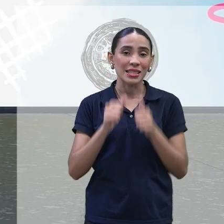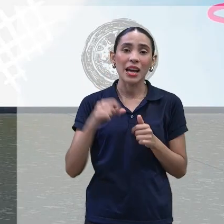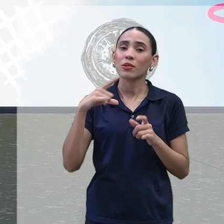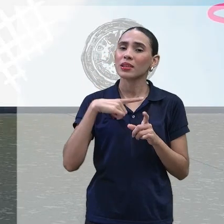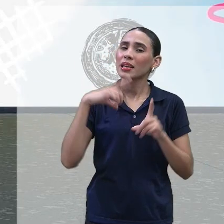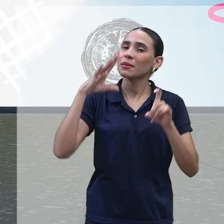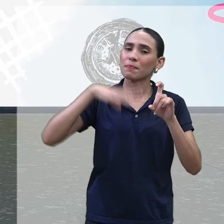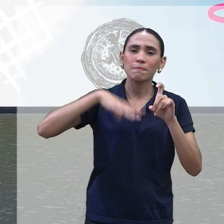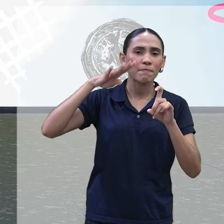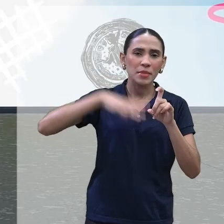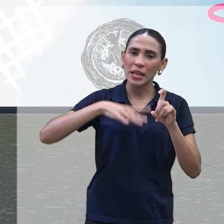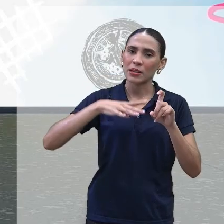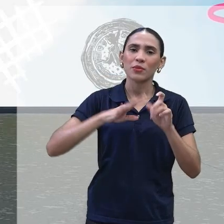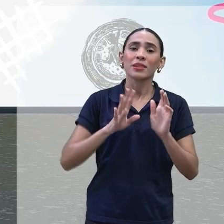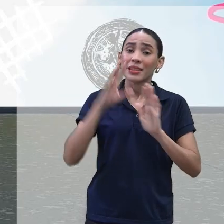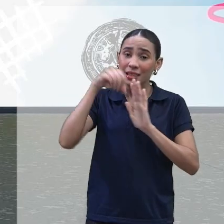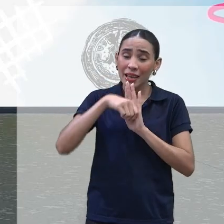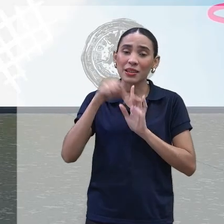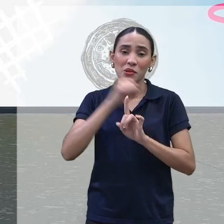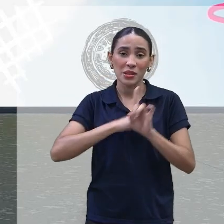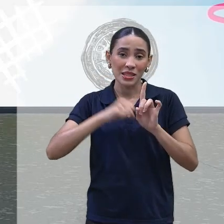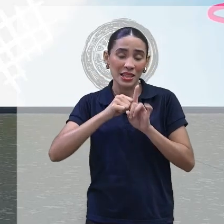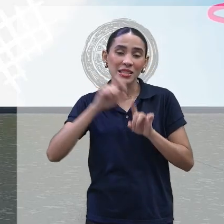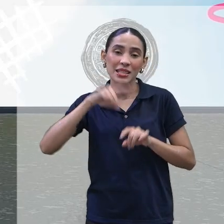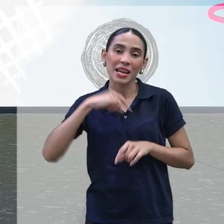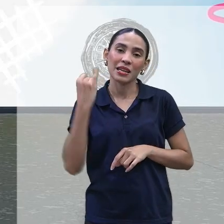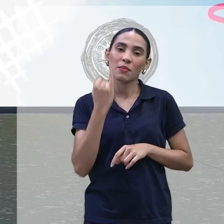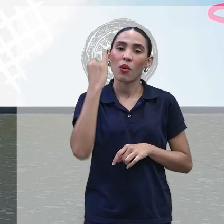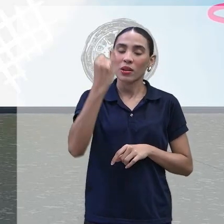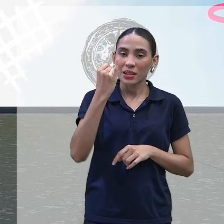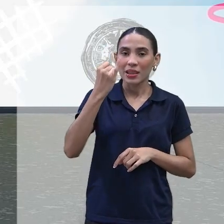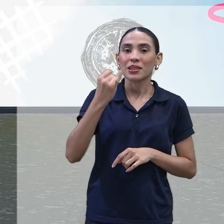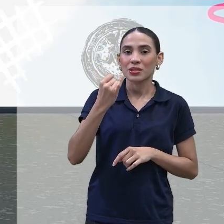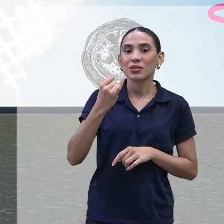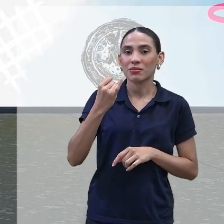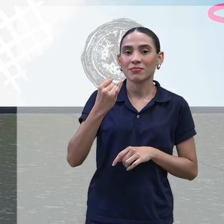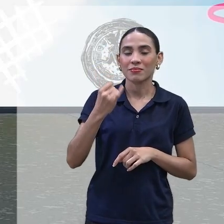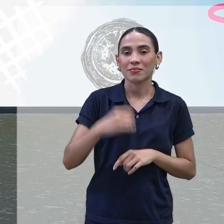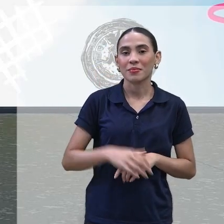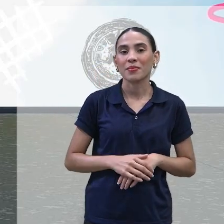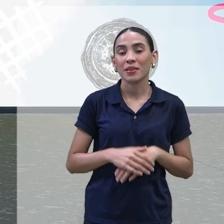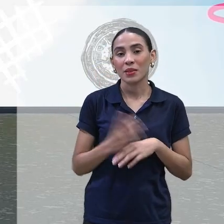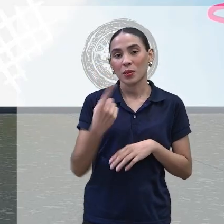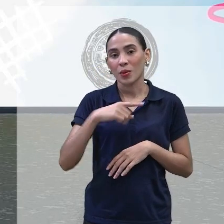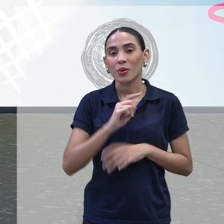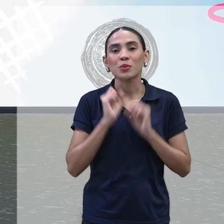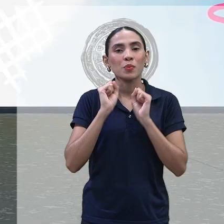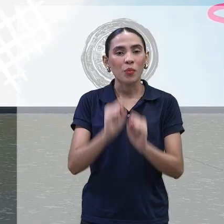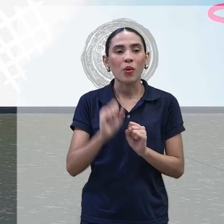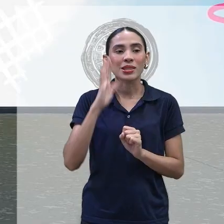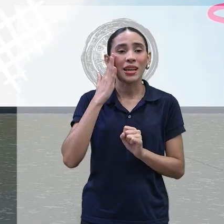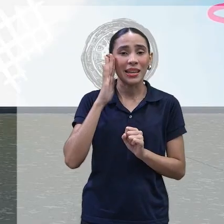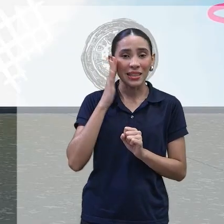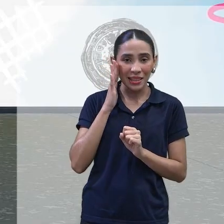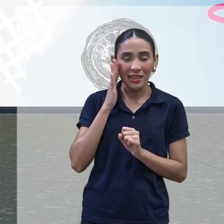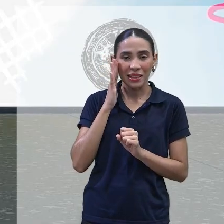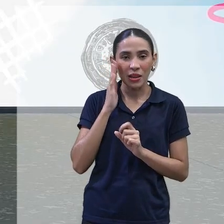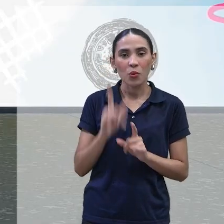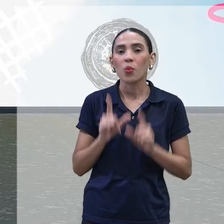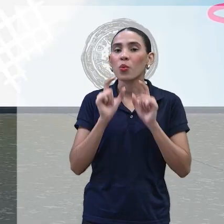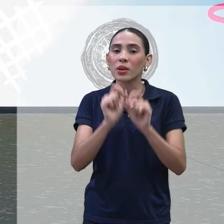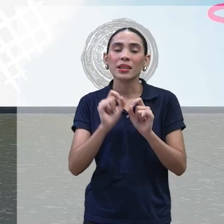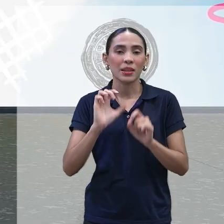mitos ainda na nossa sociedade que são importantes para um primeiro momento, né? Para que a gente possa entender o que